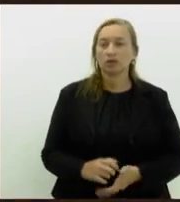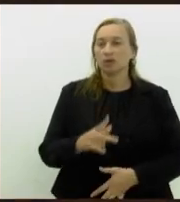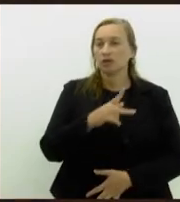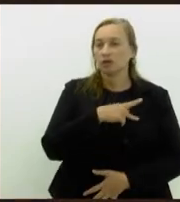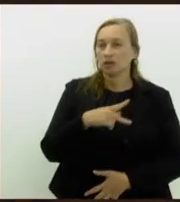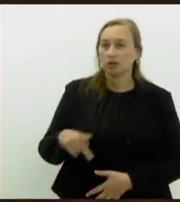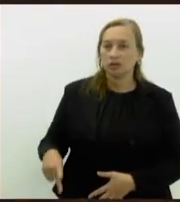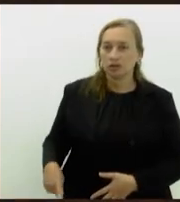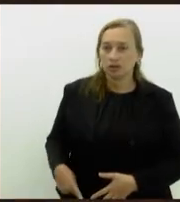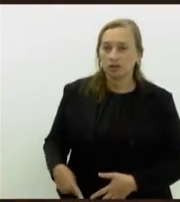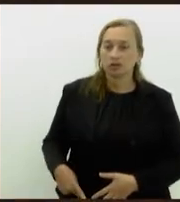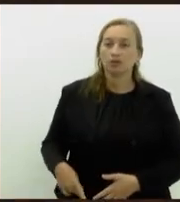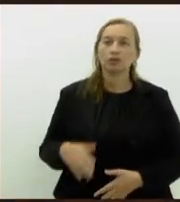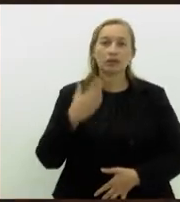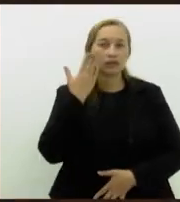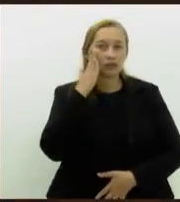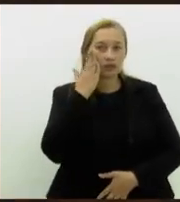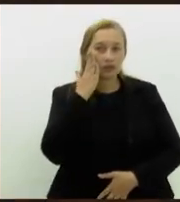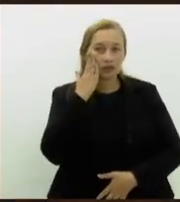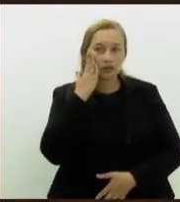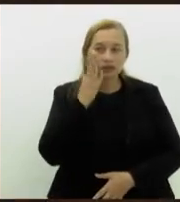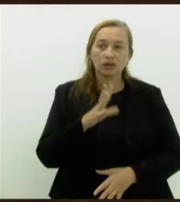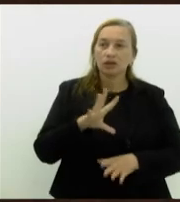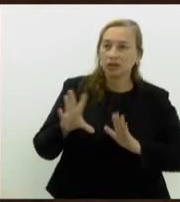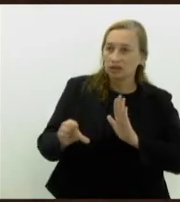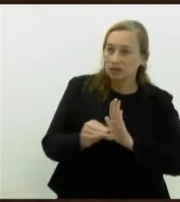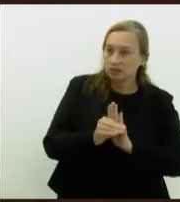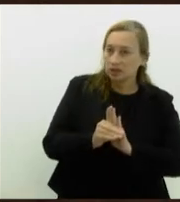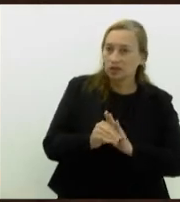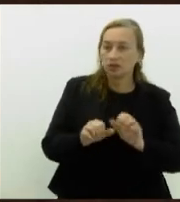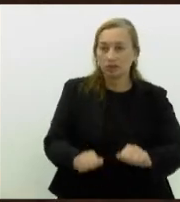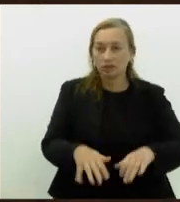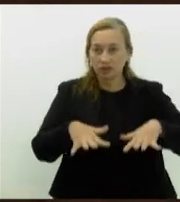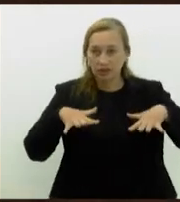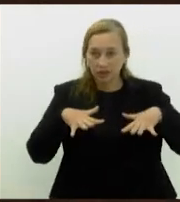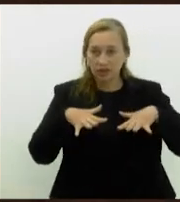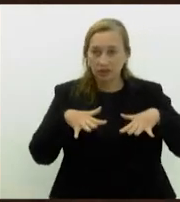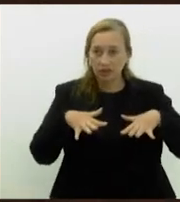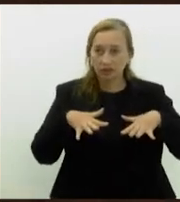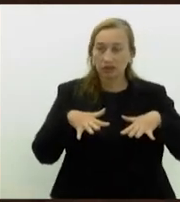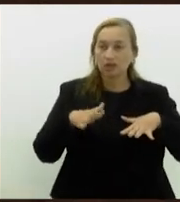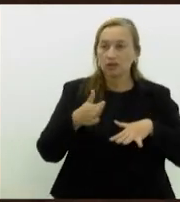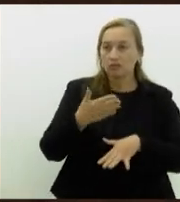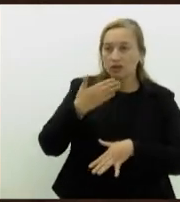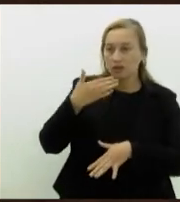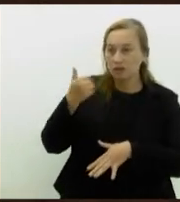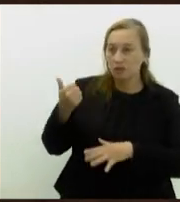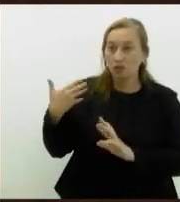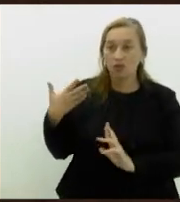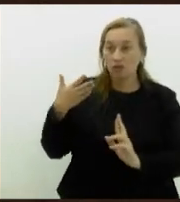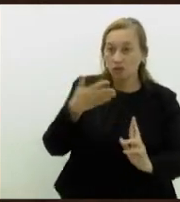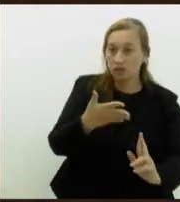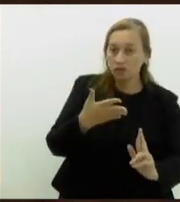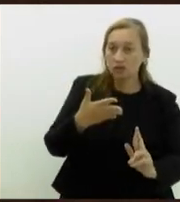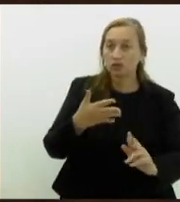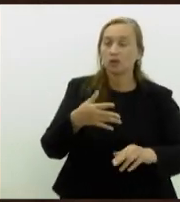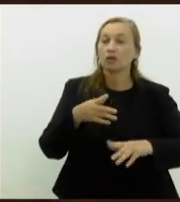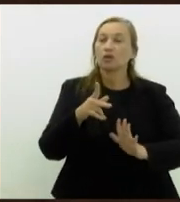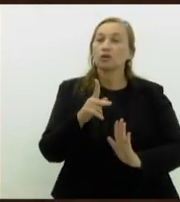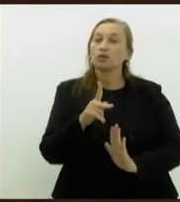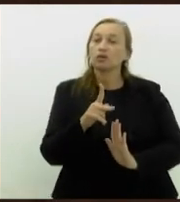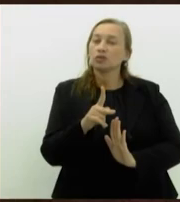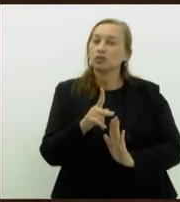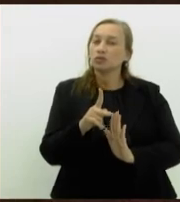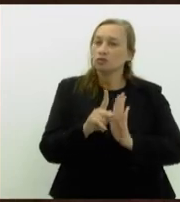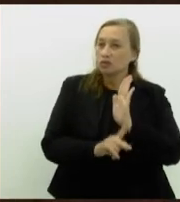Presidente, conquanto se compreenda que as emendas de plenário foram realizadas com o intuito de aprimorar o referido projeto, na